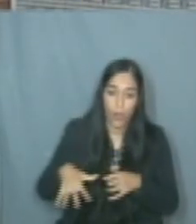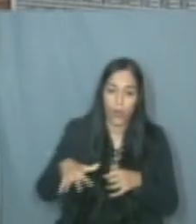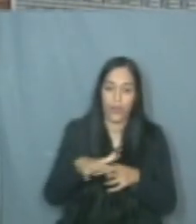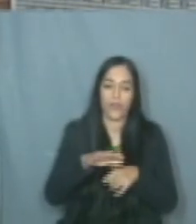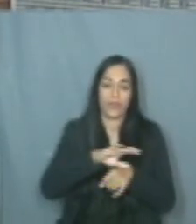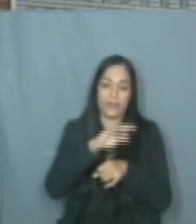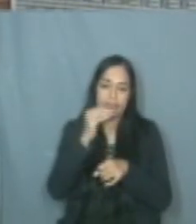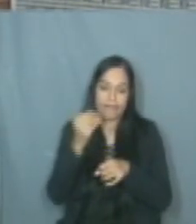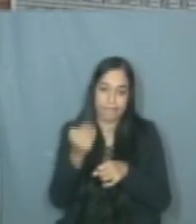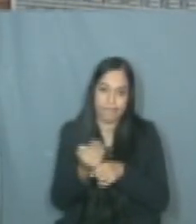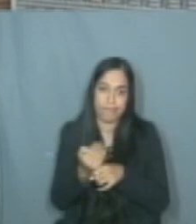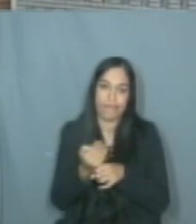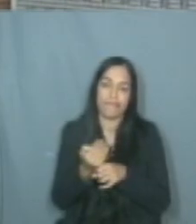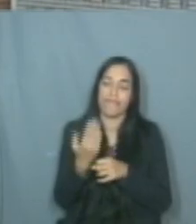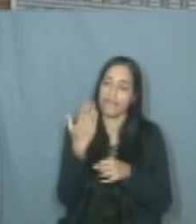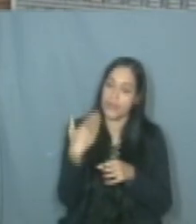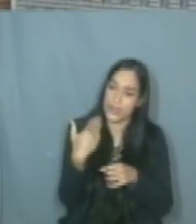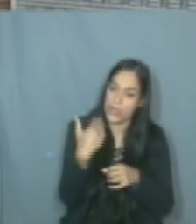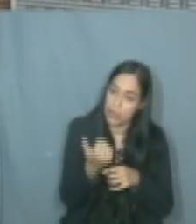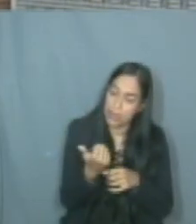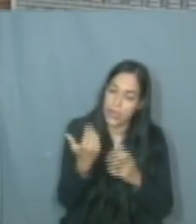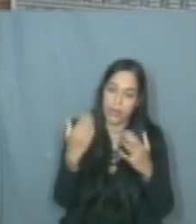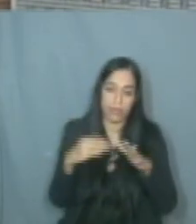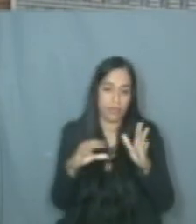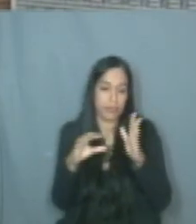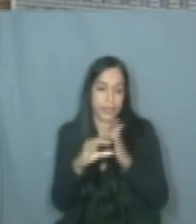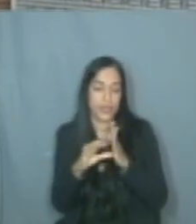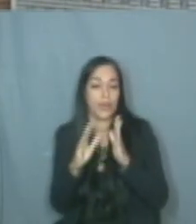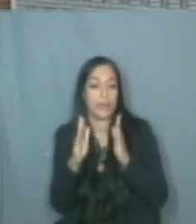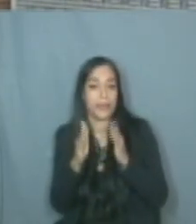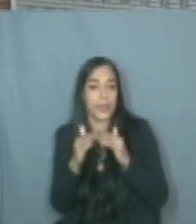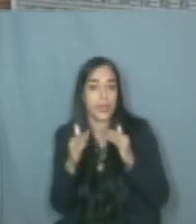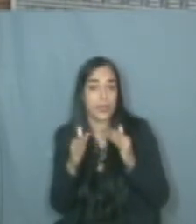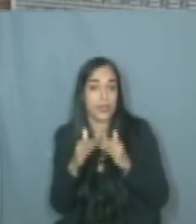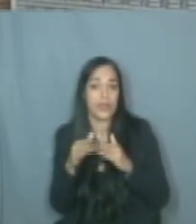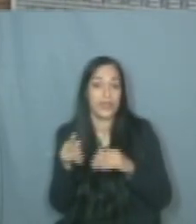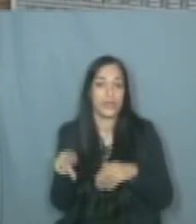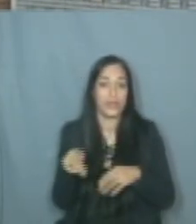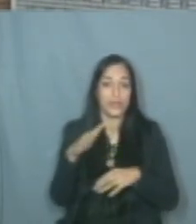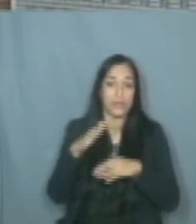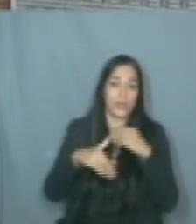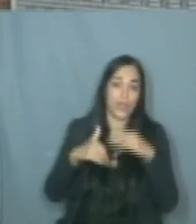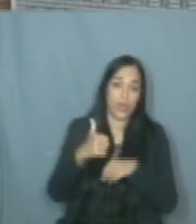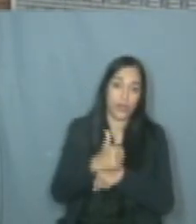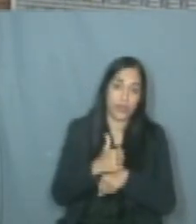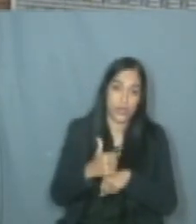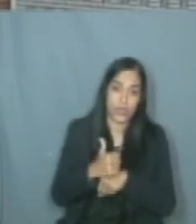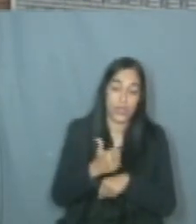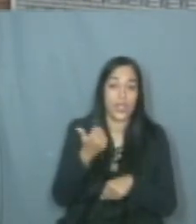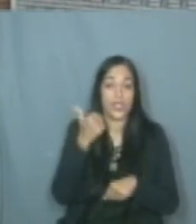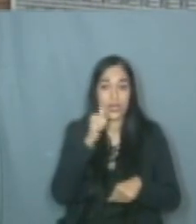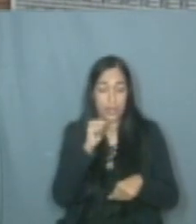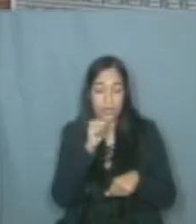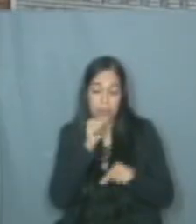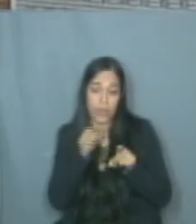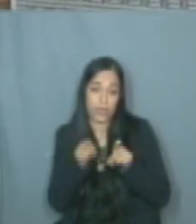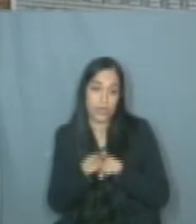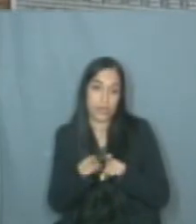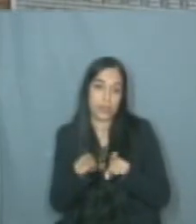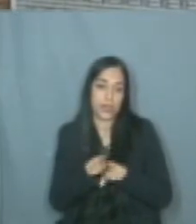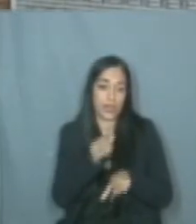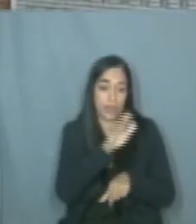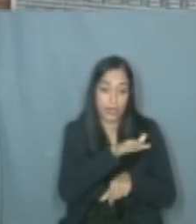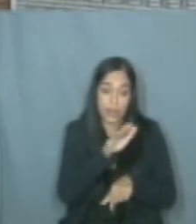tenha essa convocação, é porque é um apelo desses profissionais e também das mães dessas crianças que